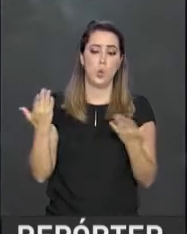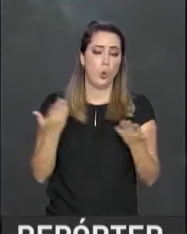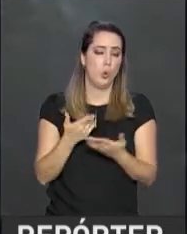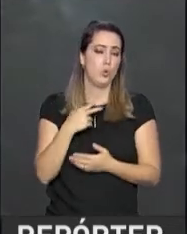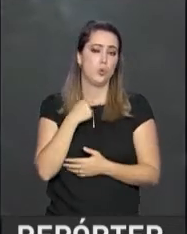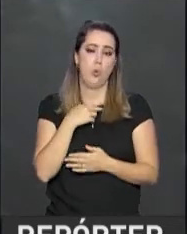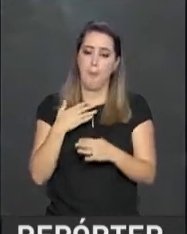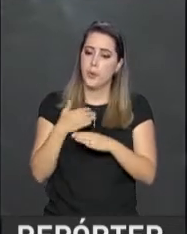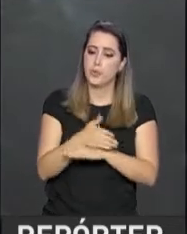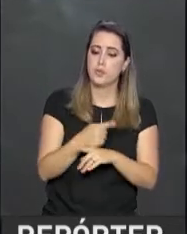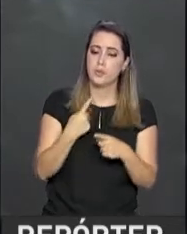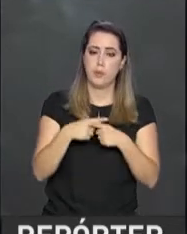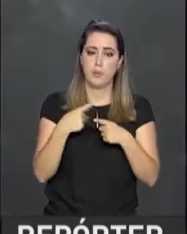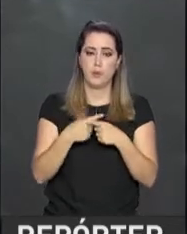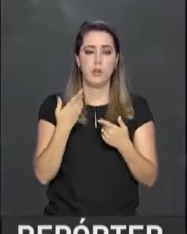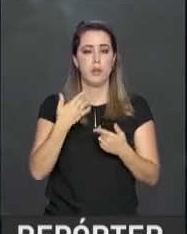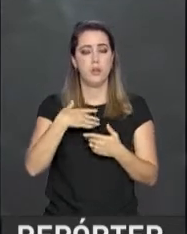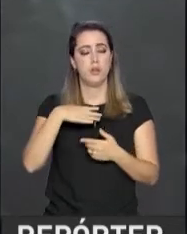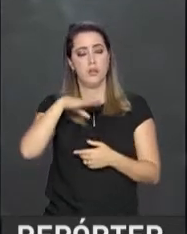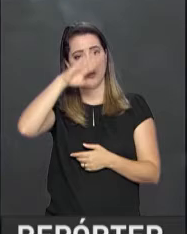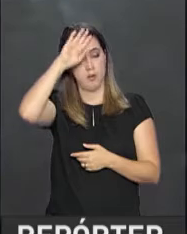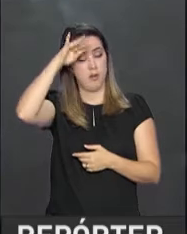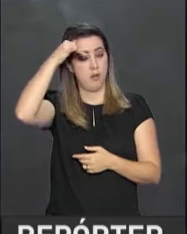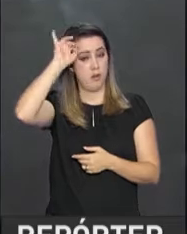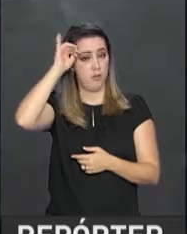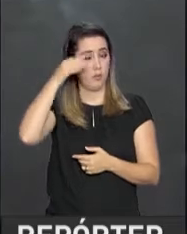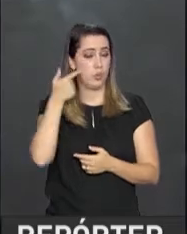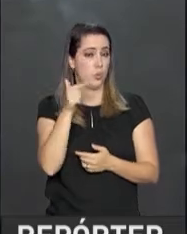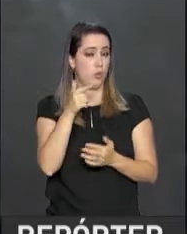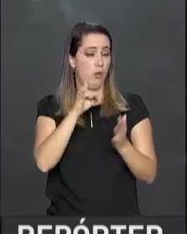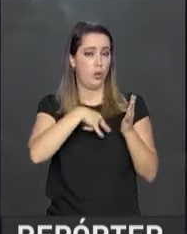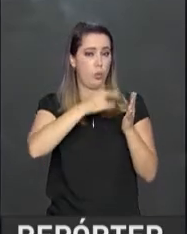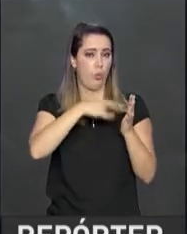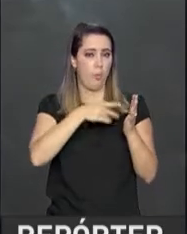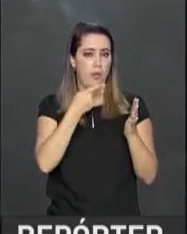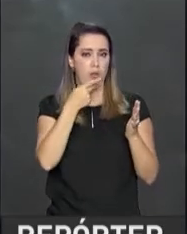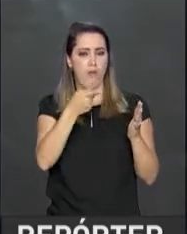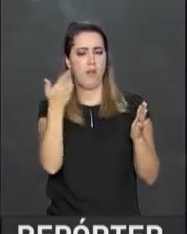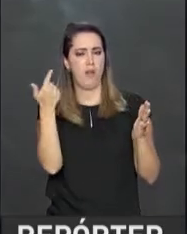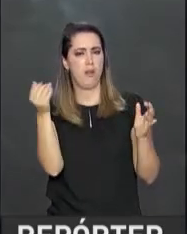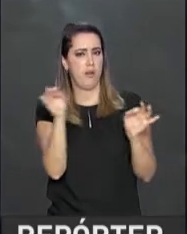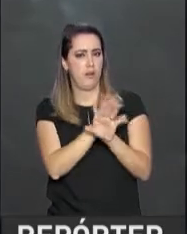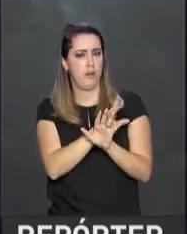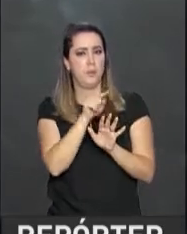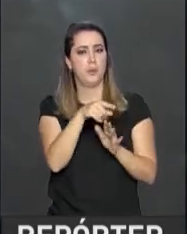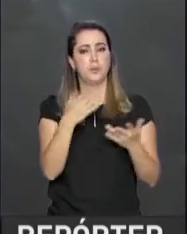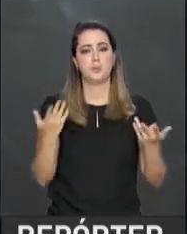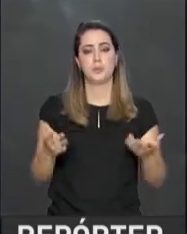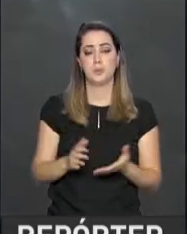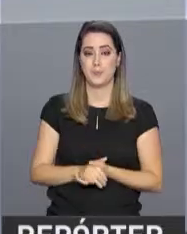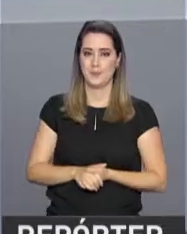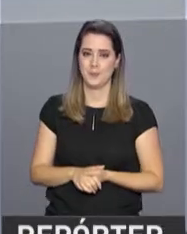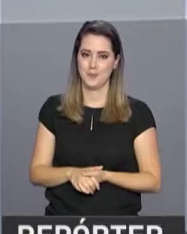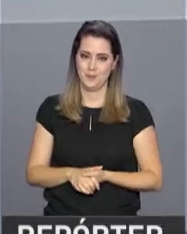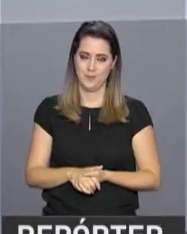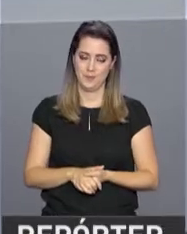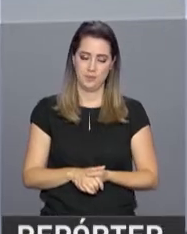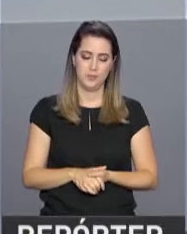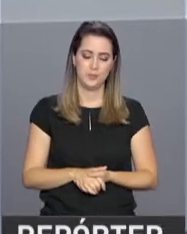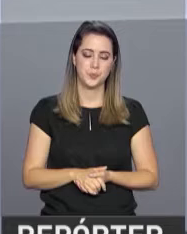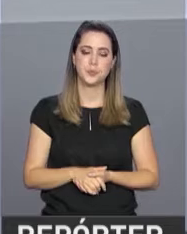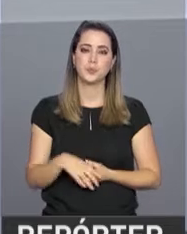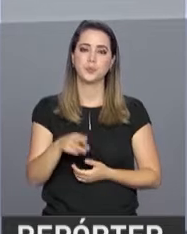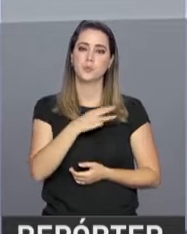hoje de entrar nesses países em função do Brasil ainda não ter sido reconhecido um país livre de febre aftosa.